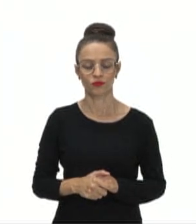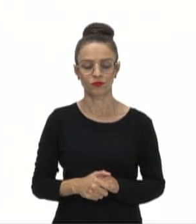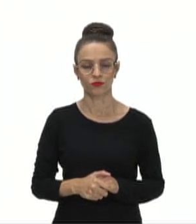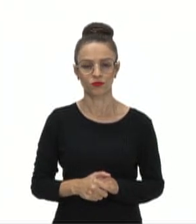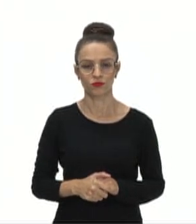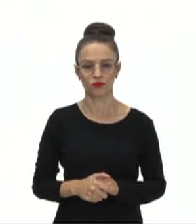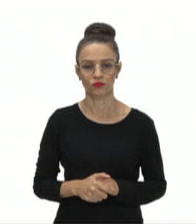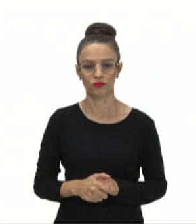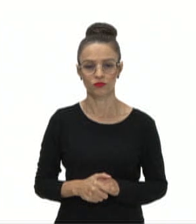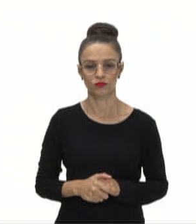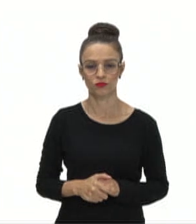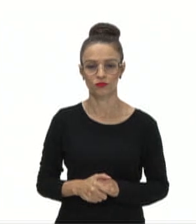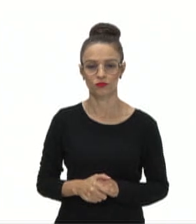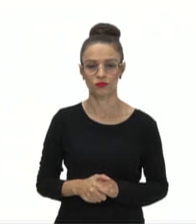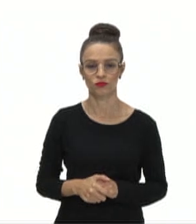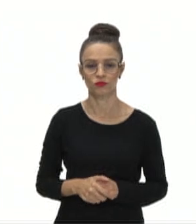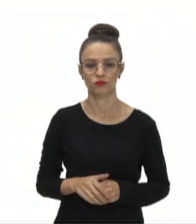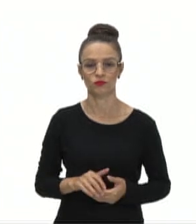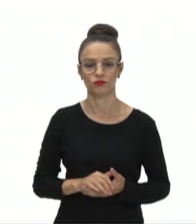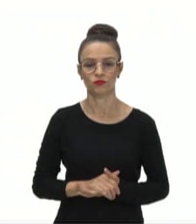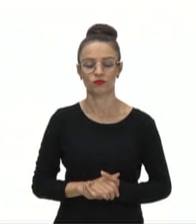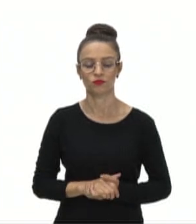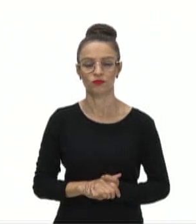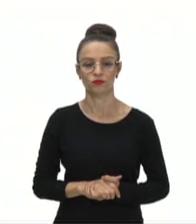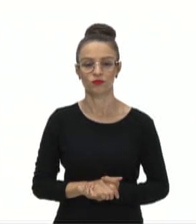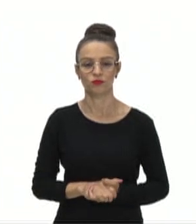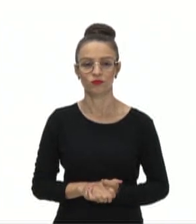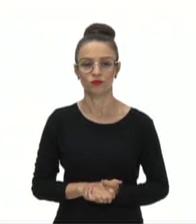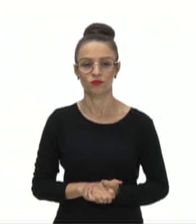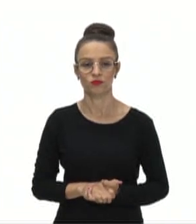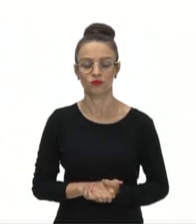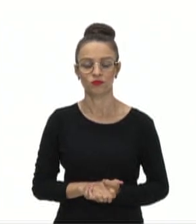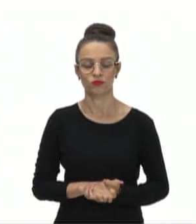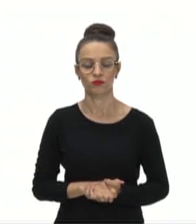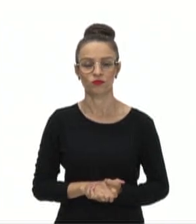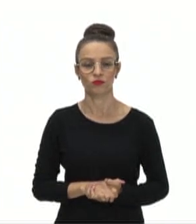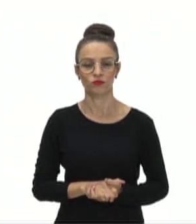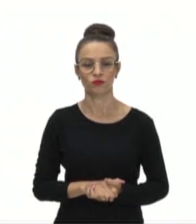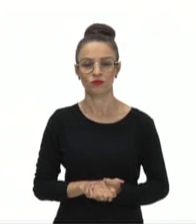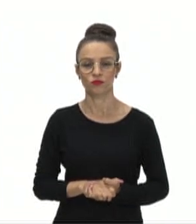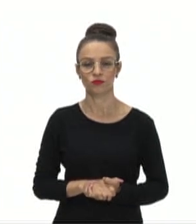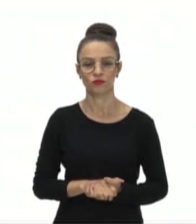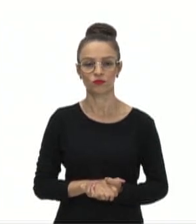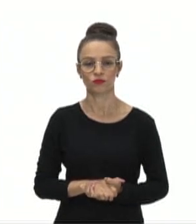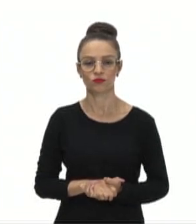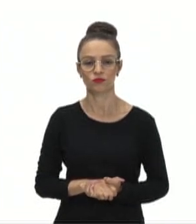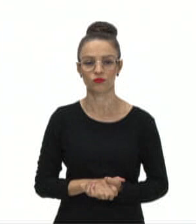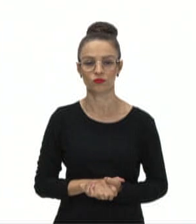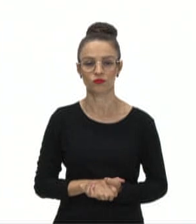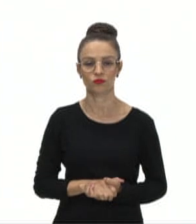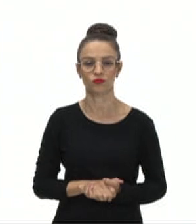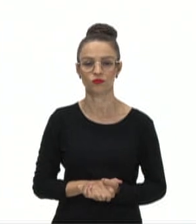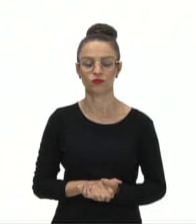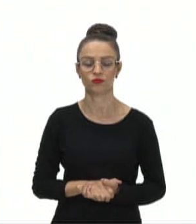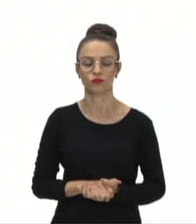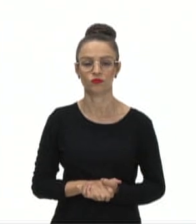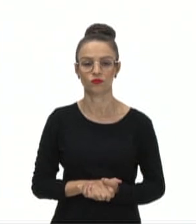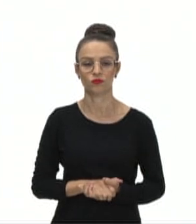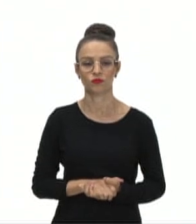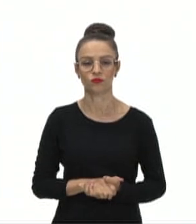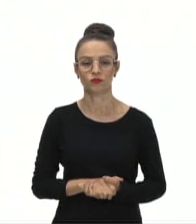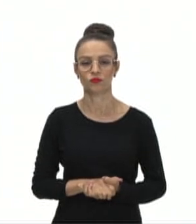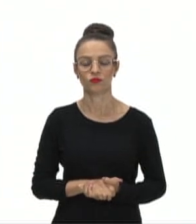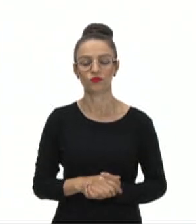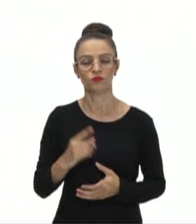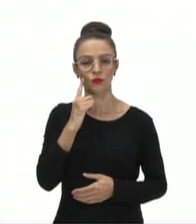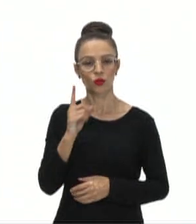was the practice of official racial segregation. Black South African lives were strictly controlled.